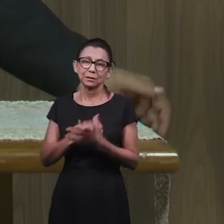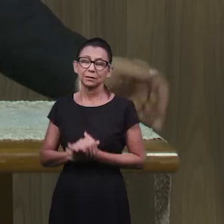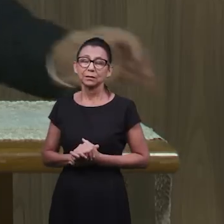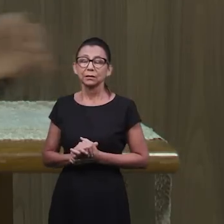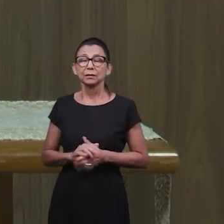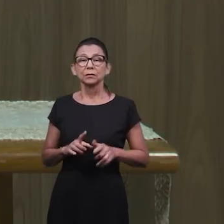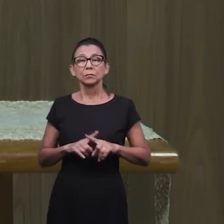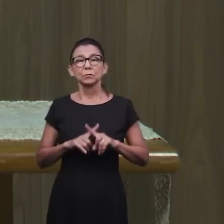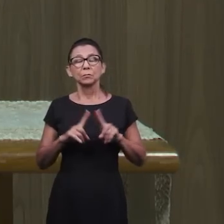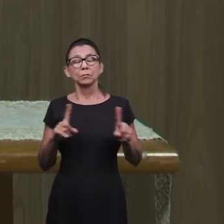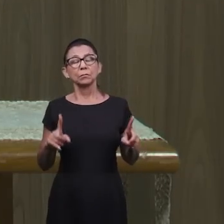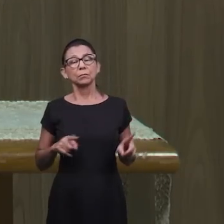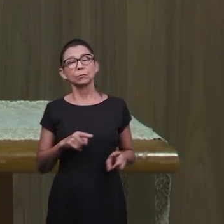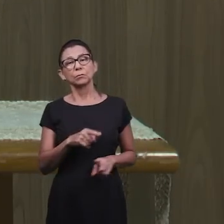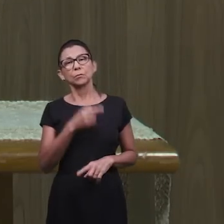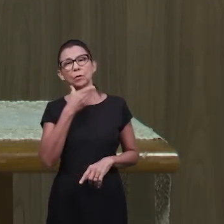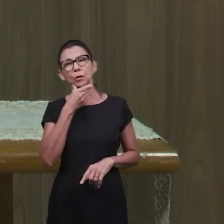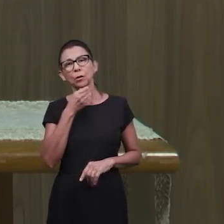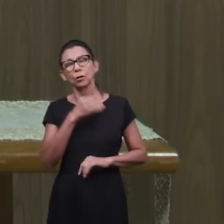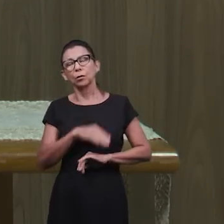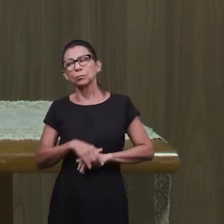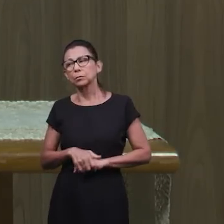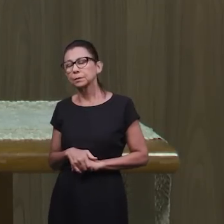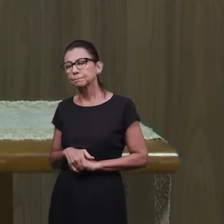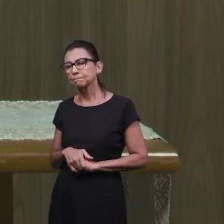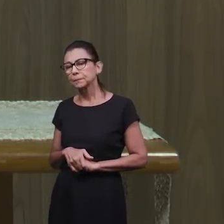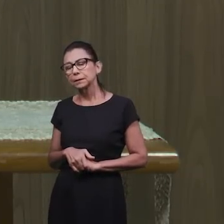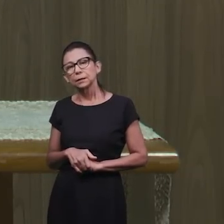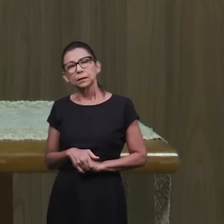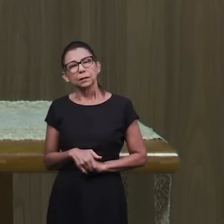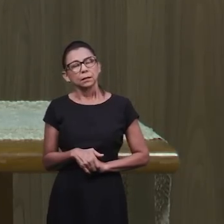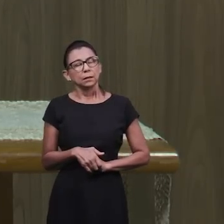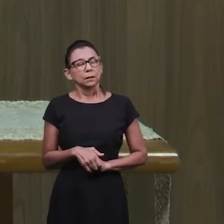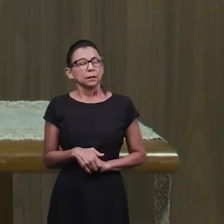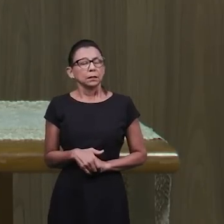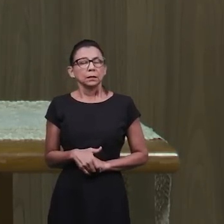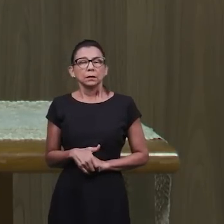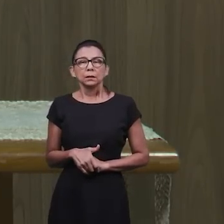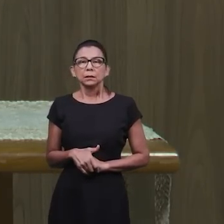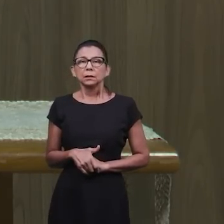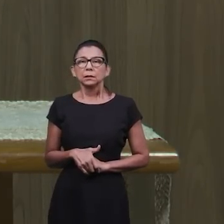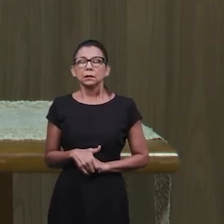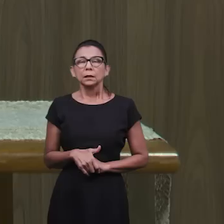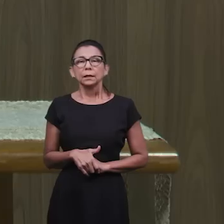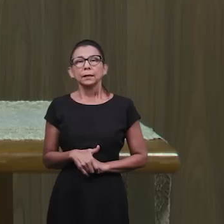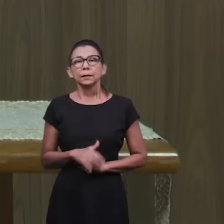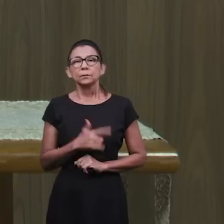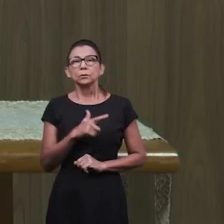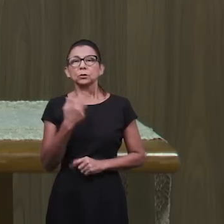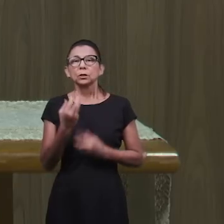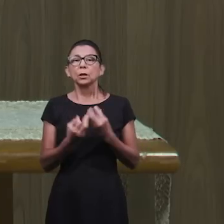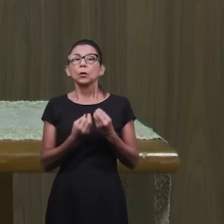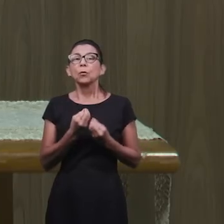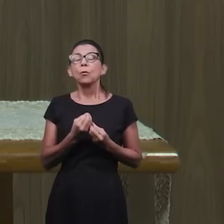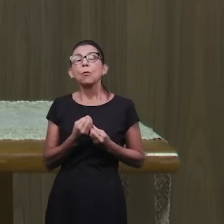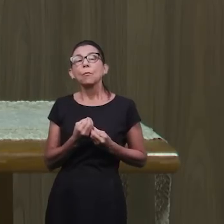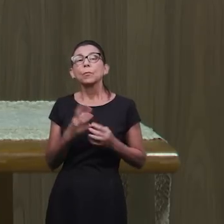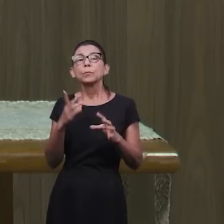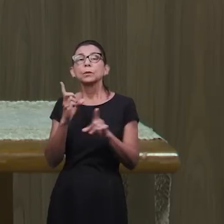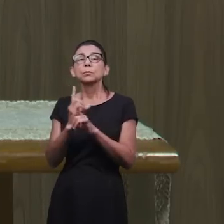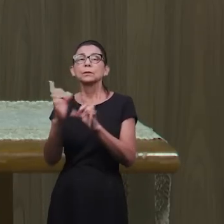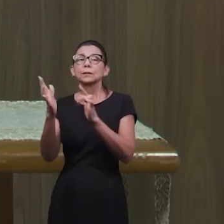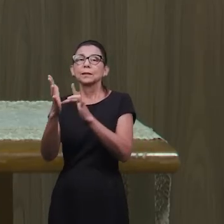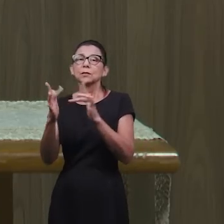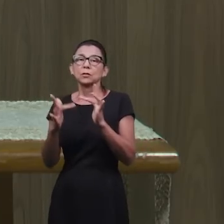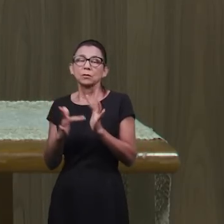mas ele estava ali numa condição que sozinho ele não tinha condição de chegar até o Senhor